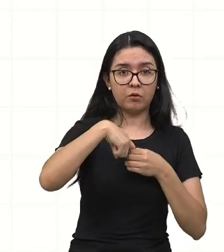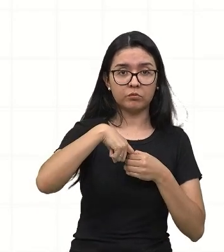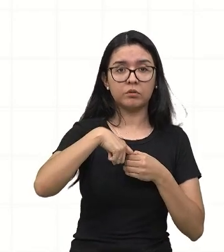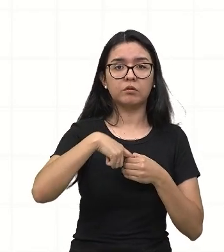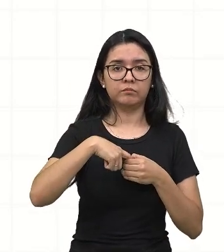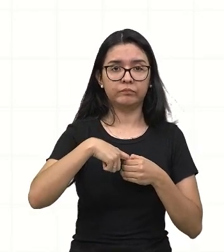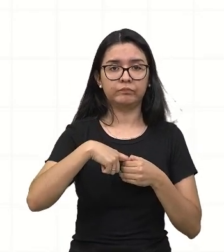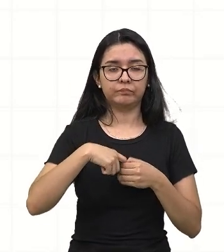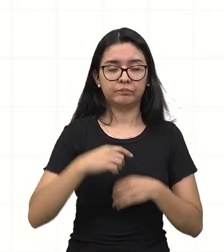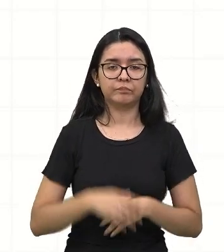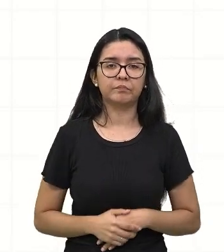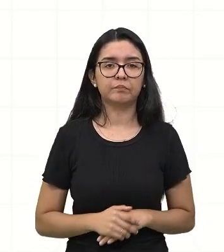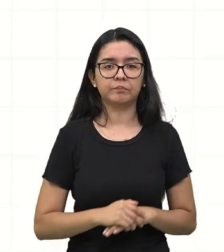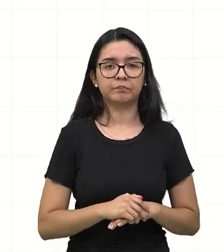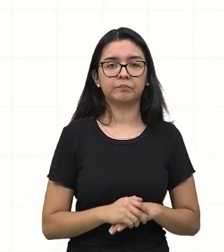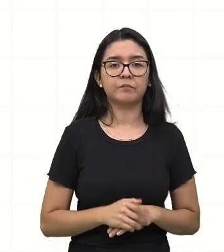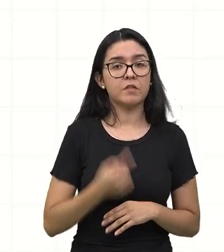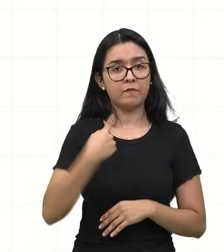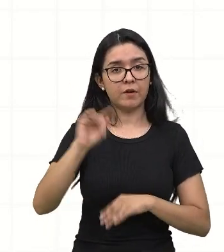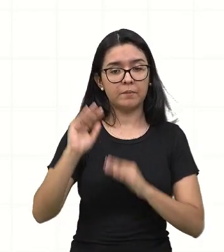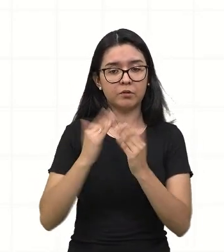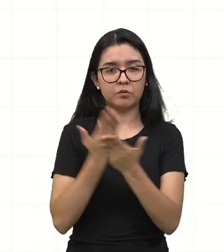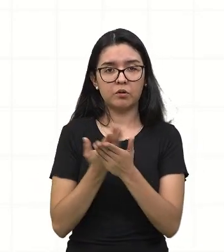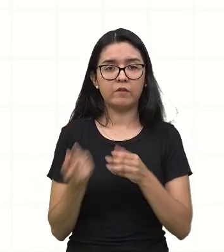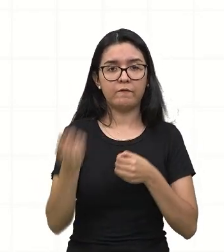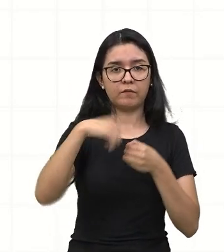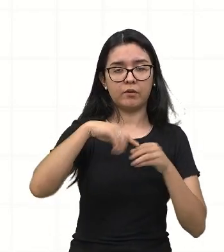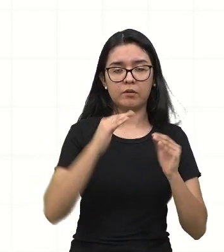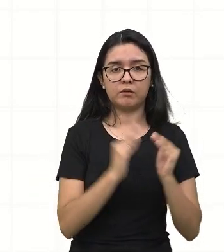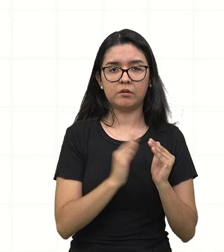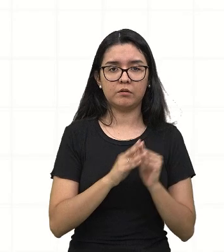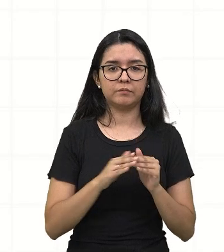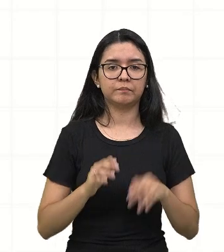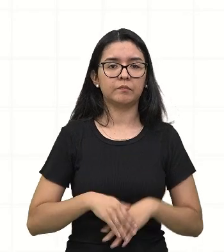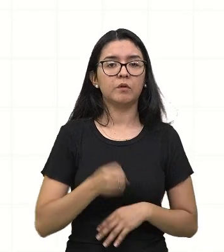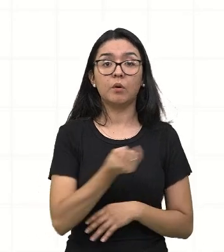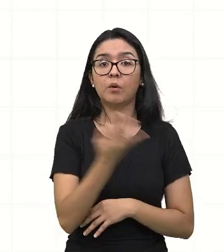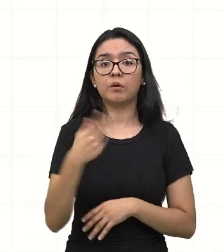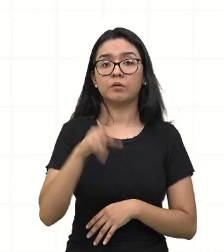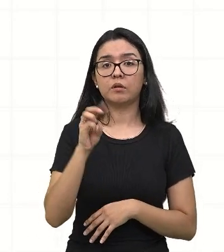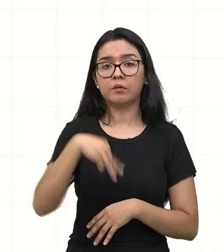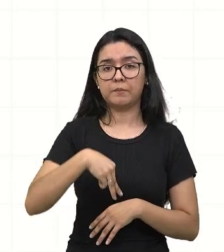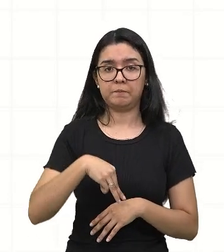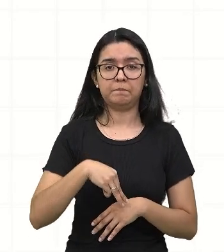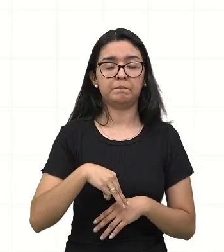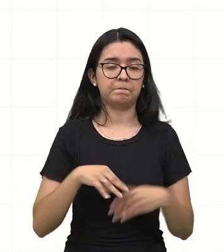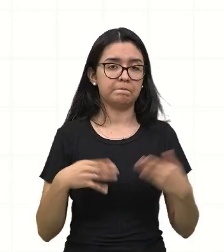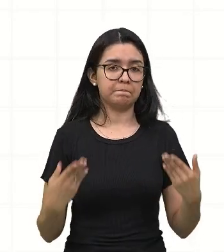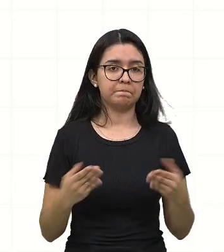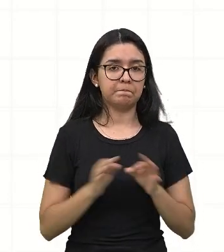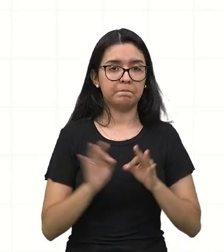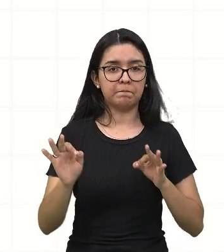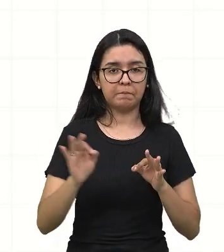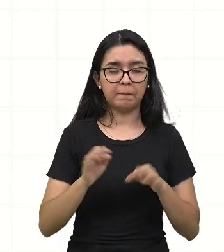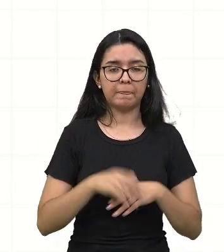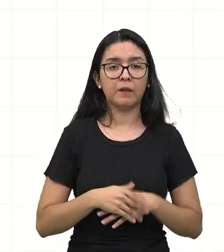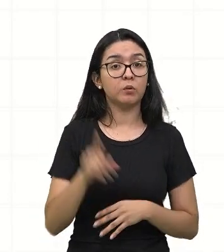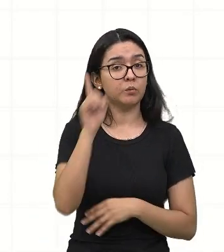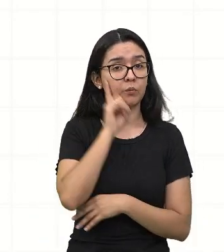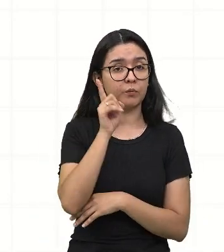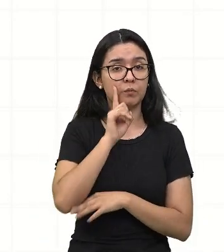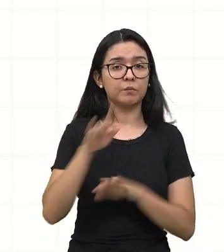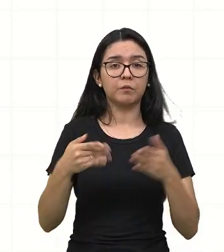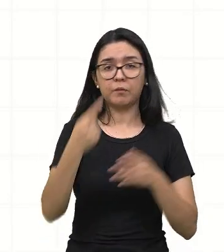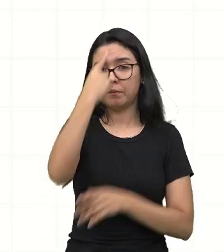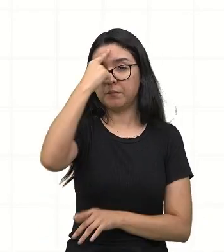2 vezes, tá legal? E aí, dito isto, né, quantos quilômetros então você percorre por dia? Então vamos